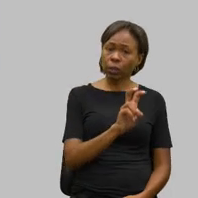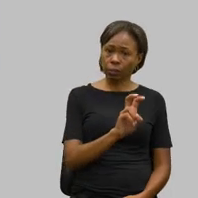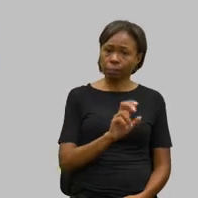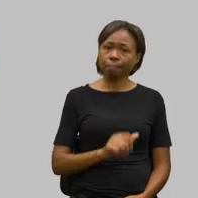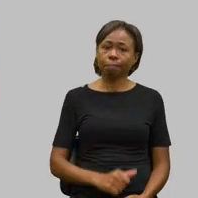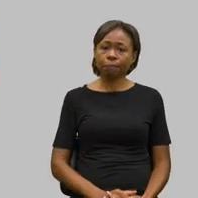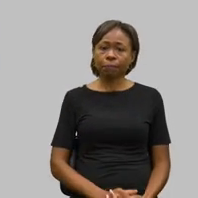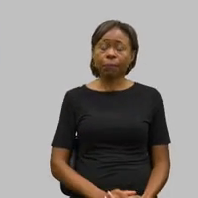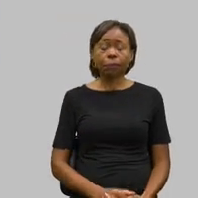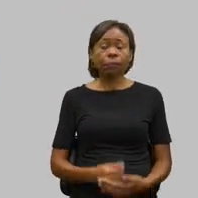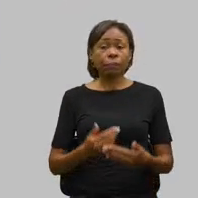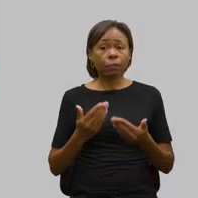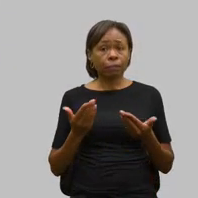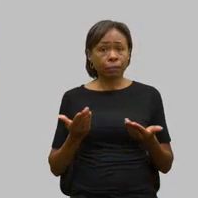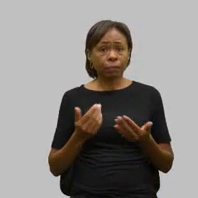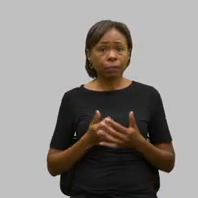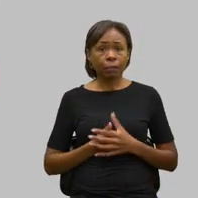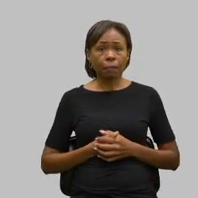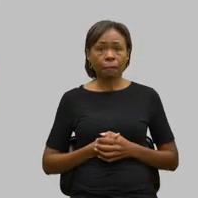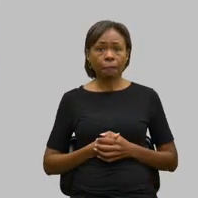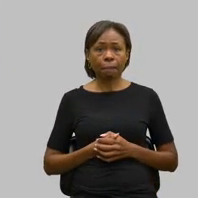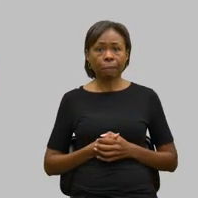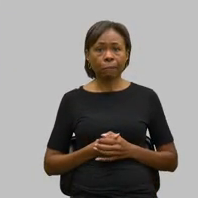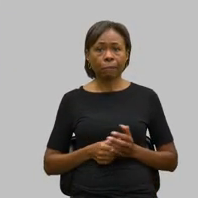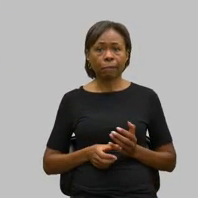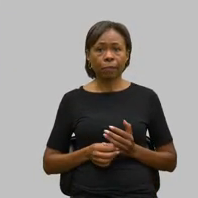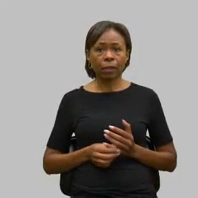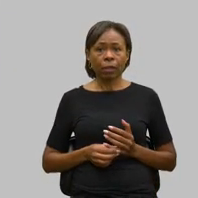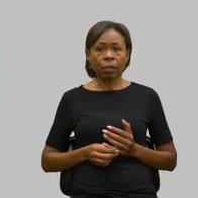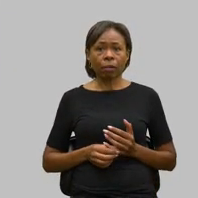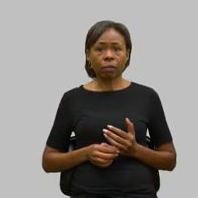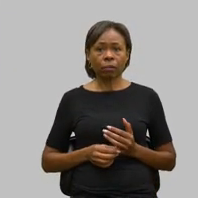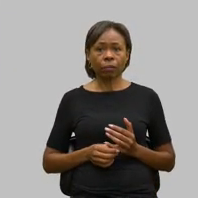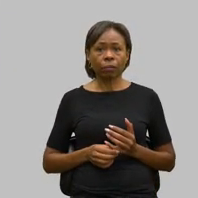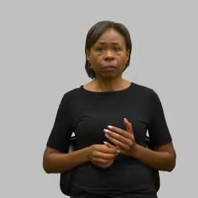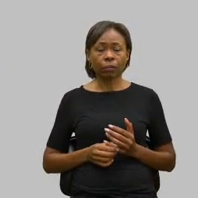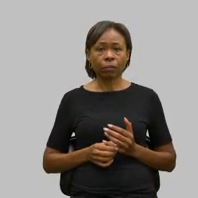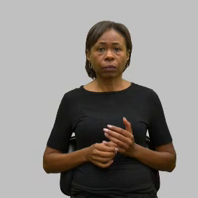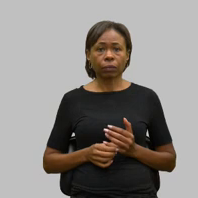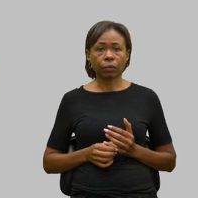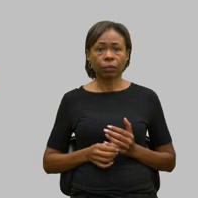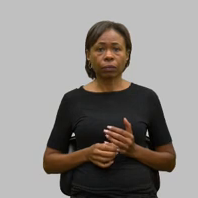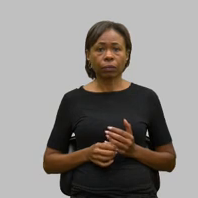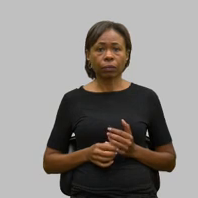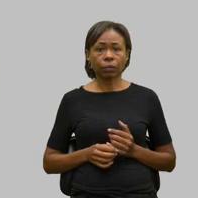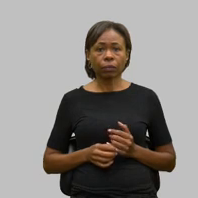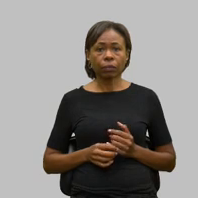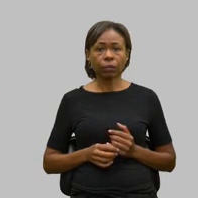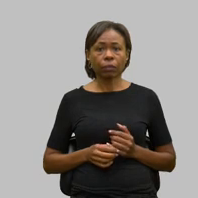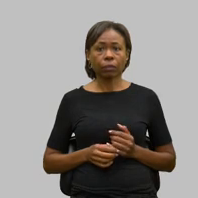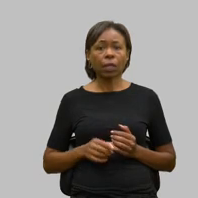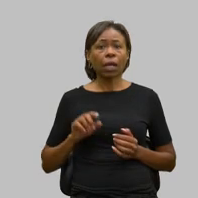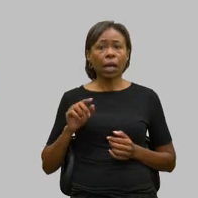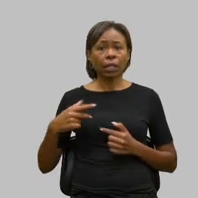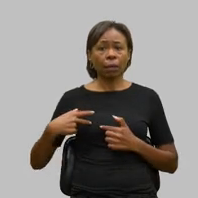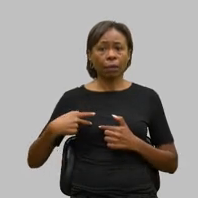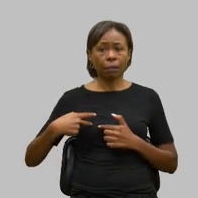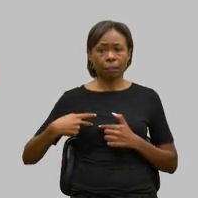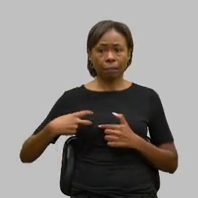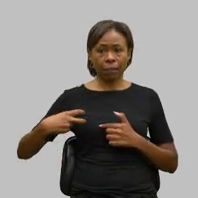são, opa, as vistas estão difíceis. A biópsia de mama,